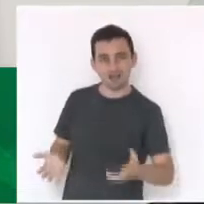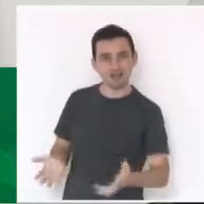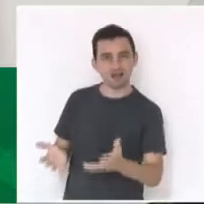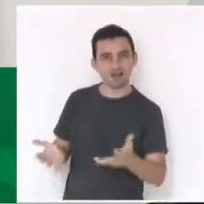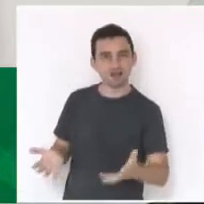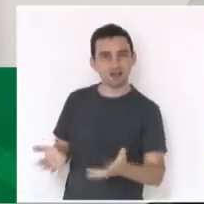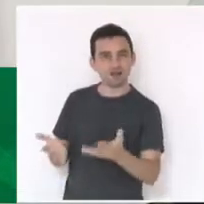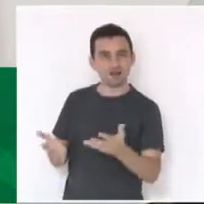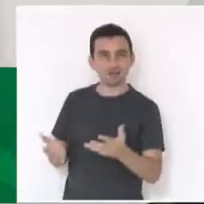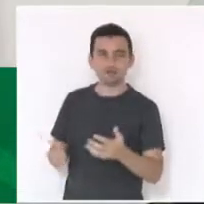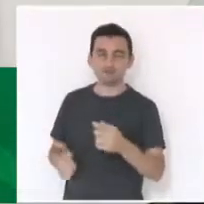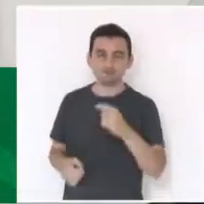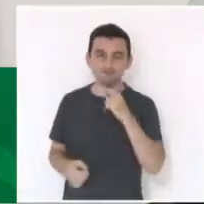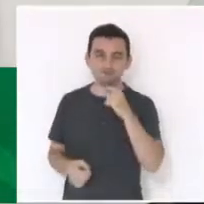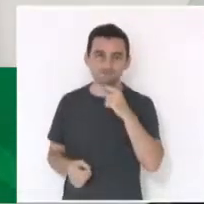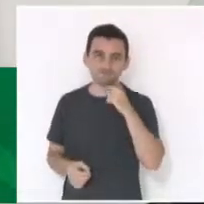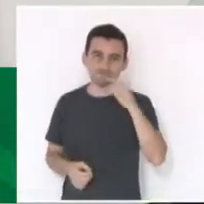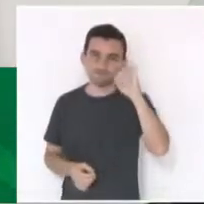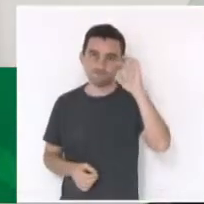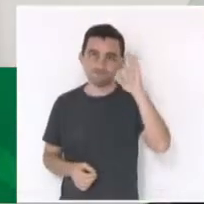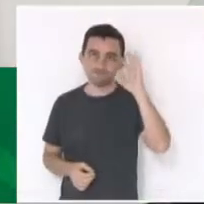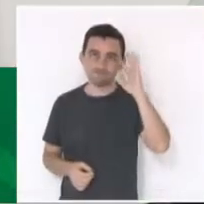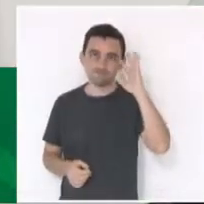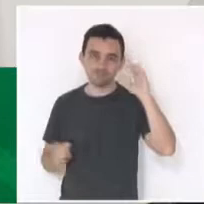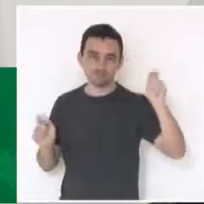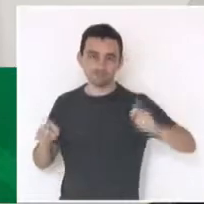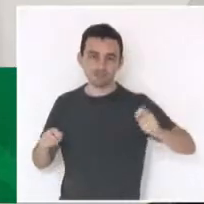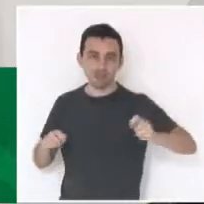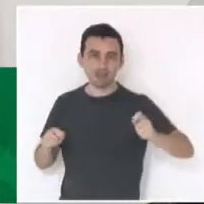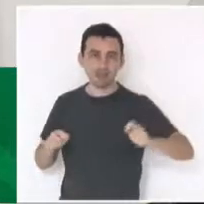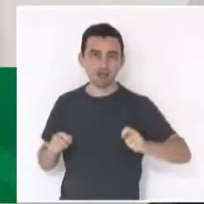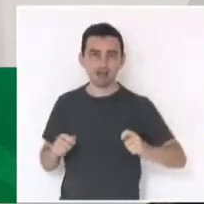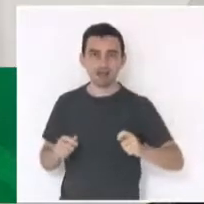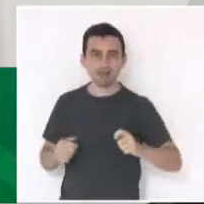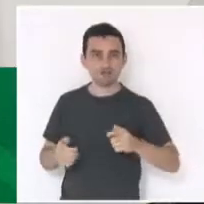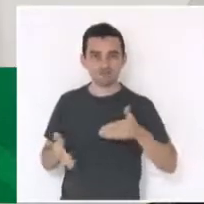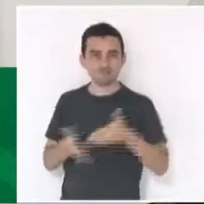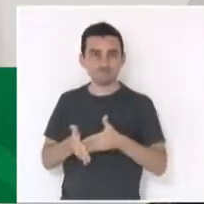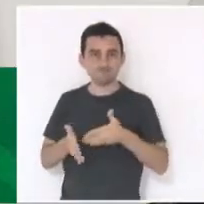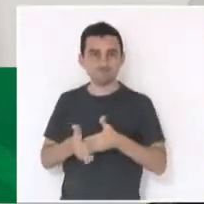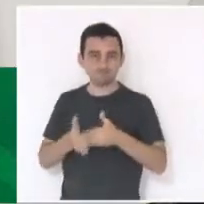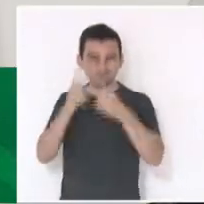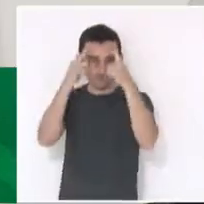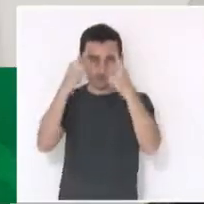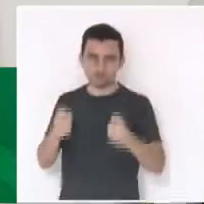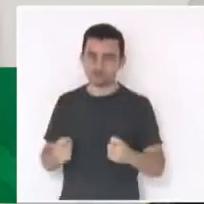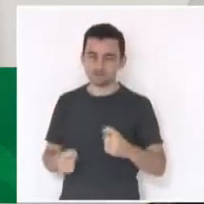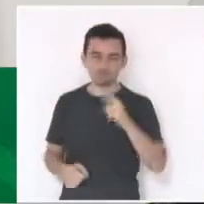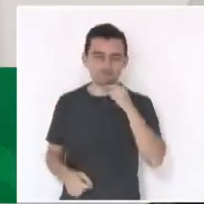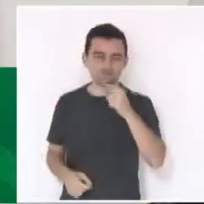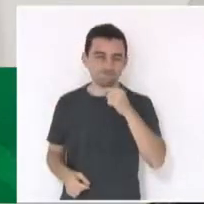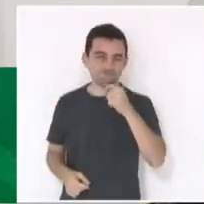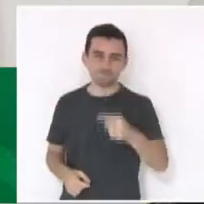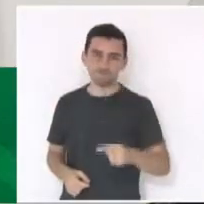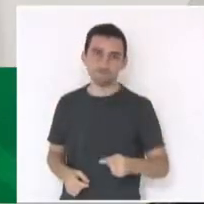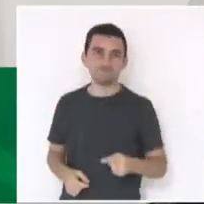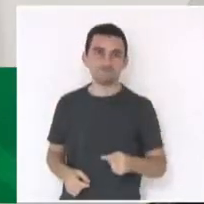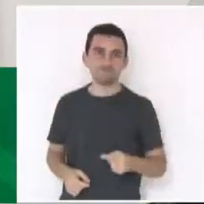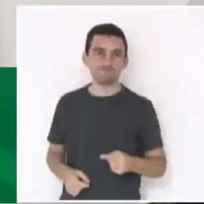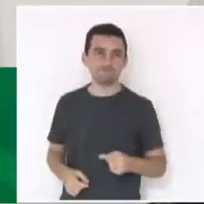momento nenhum dá para pensar e vai banir com todo e qualquer tipo de violência muito pelo contrário